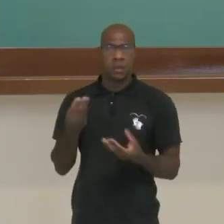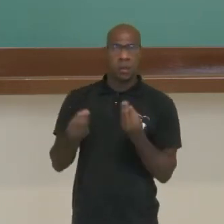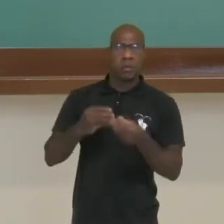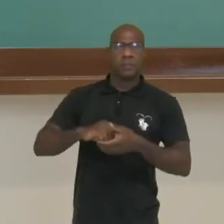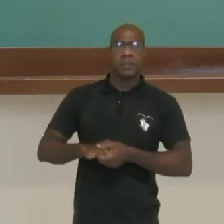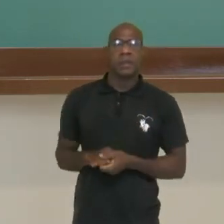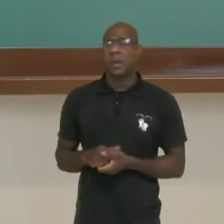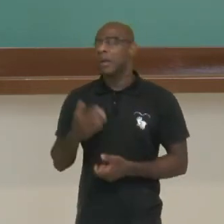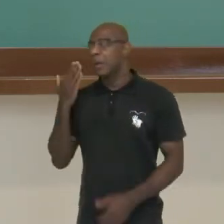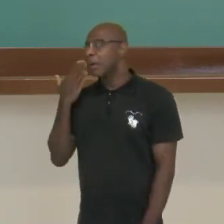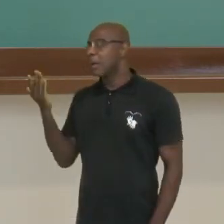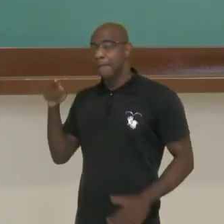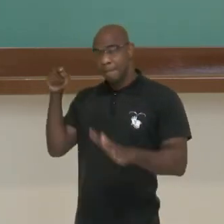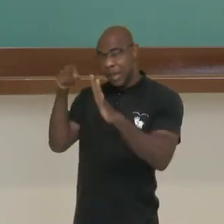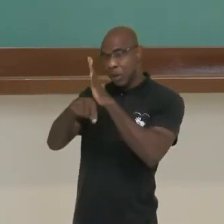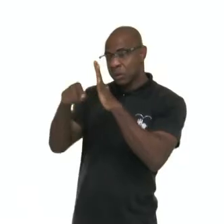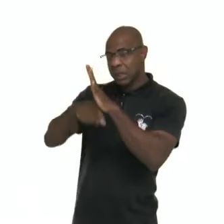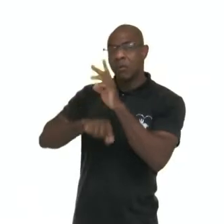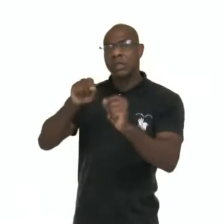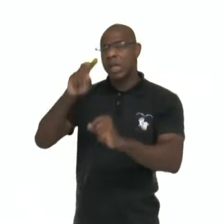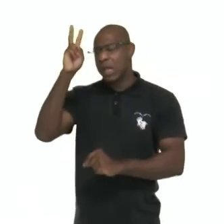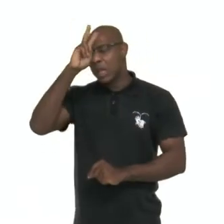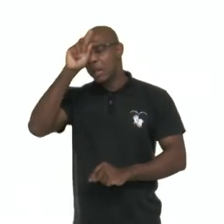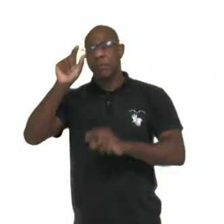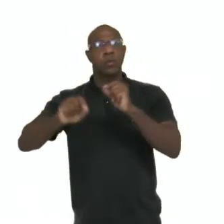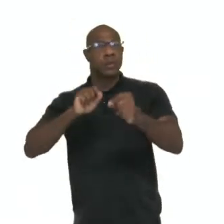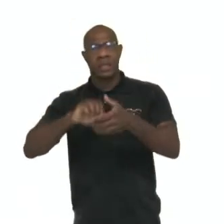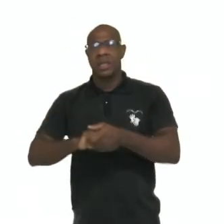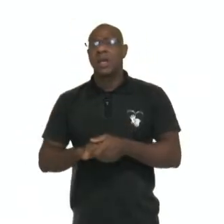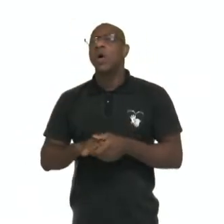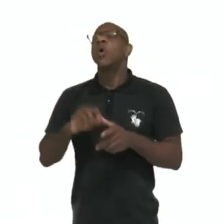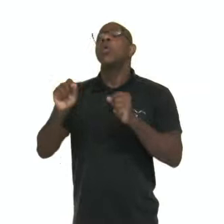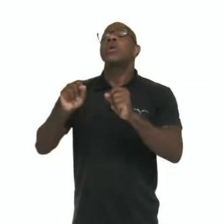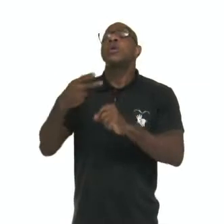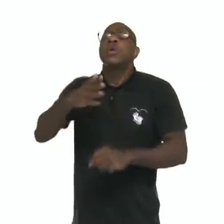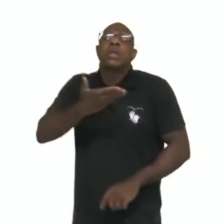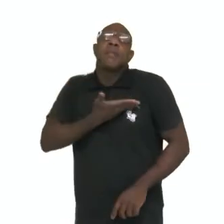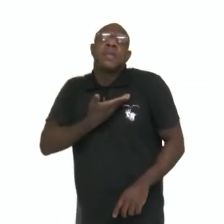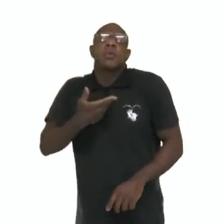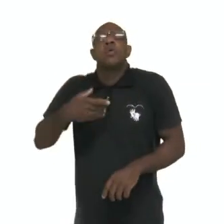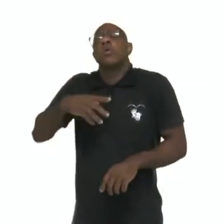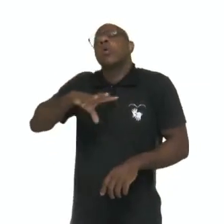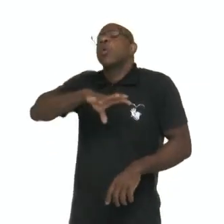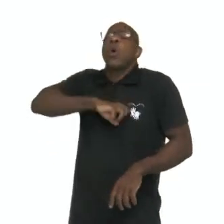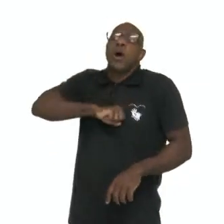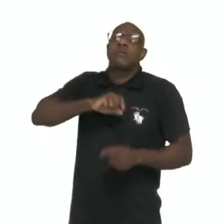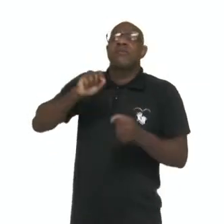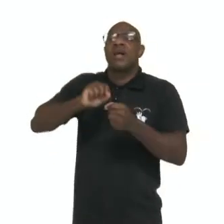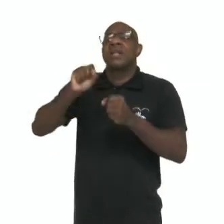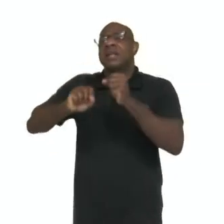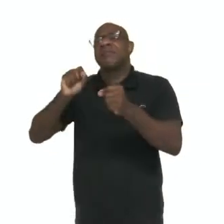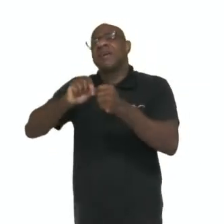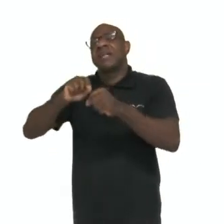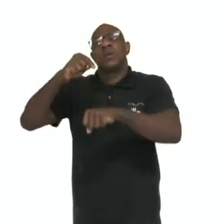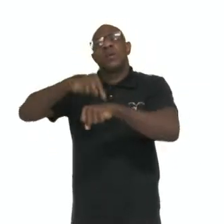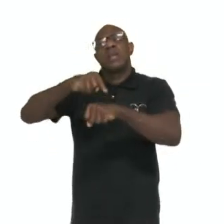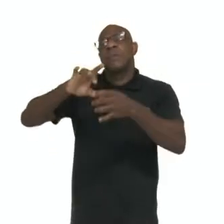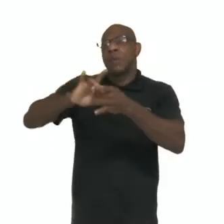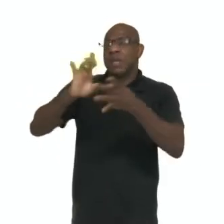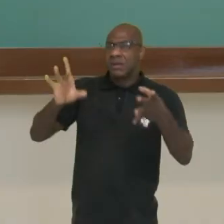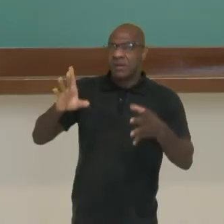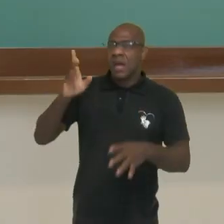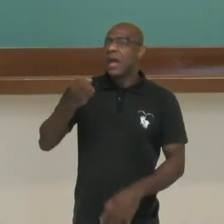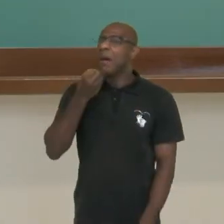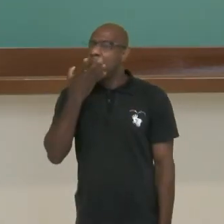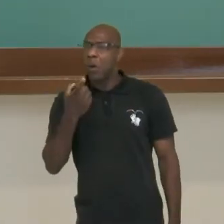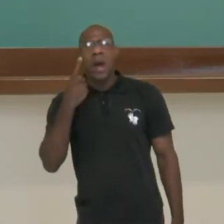Começamos com algumas perguntas. Vocês lembram dos hobbies dos seus colegas? E o que que vocês acham dos hobbies deles? São bons? São